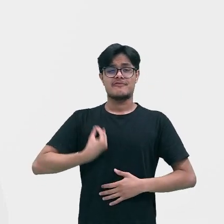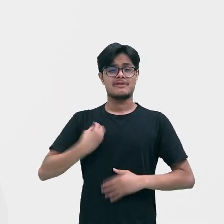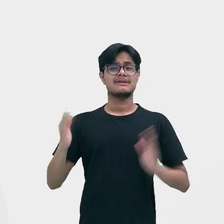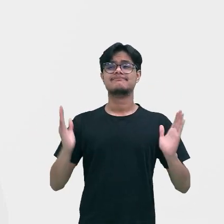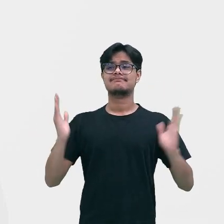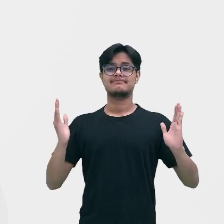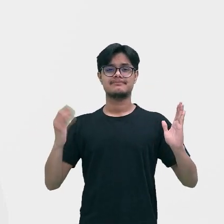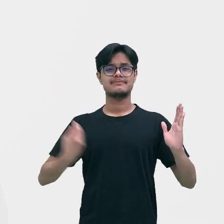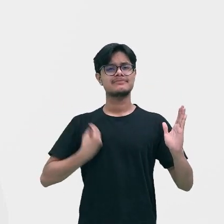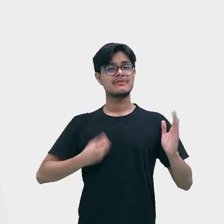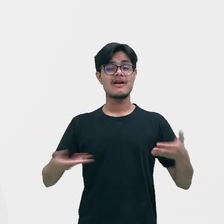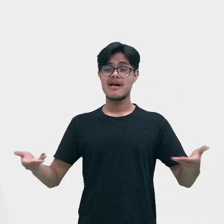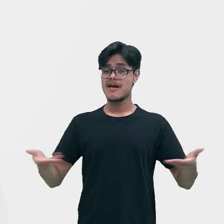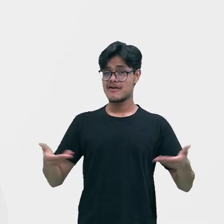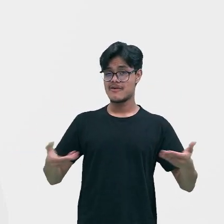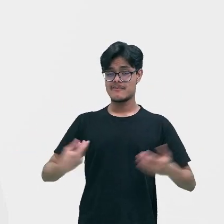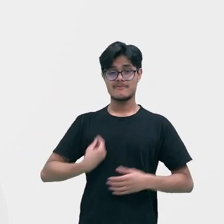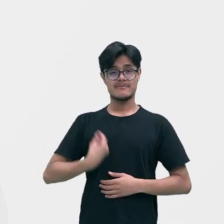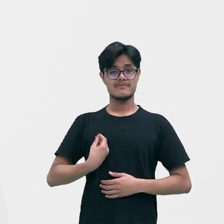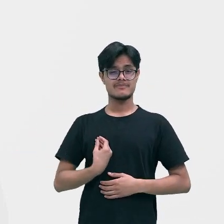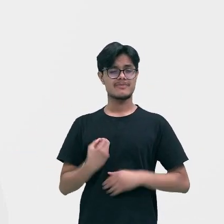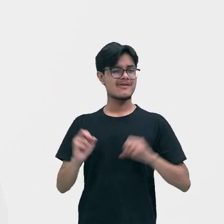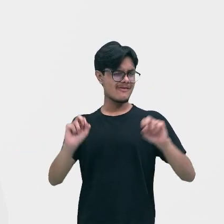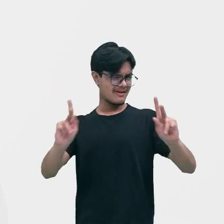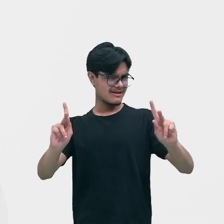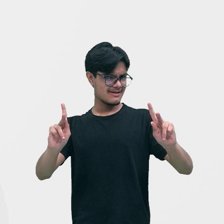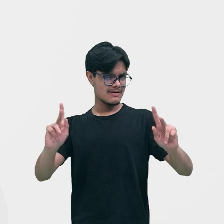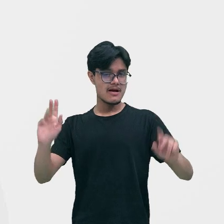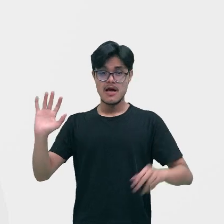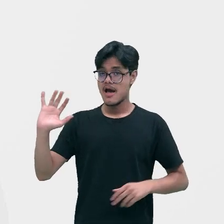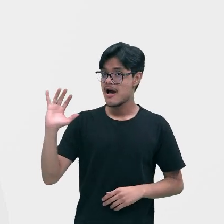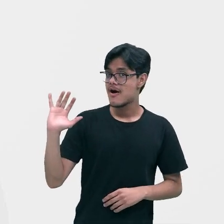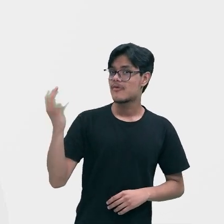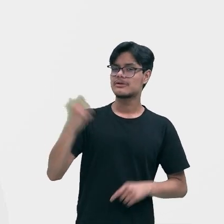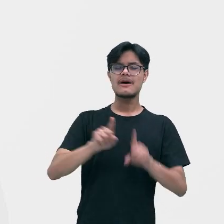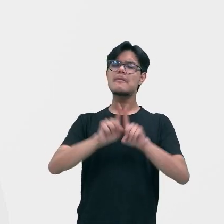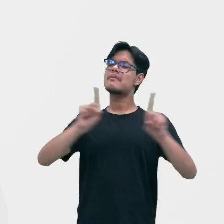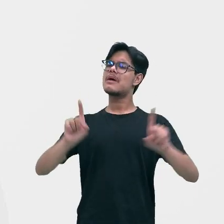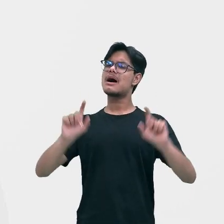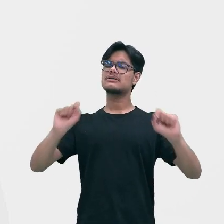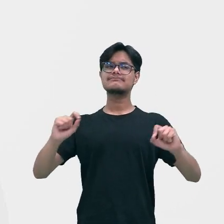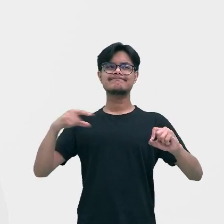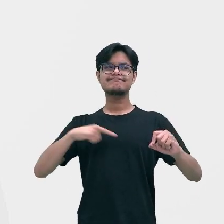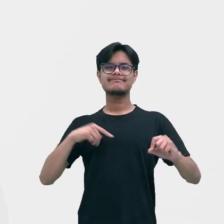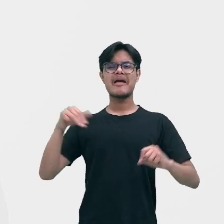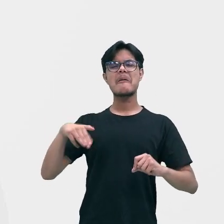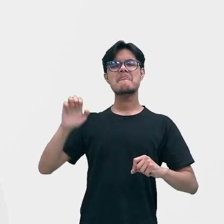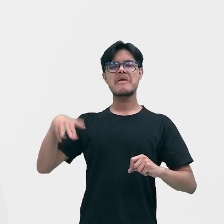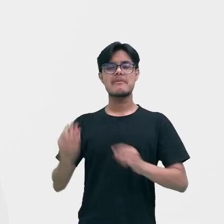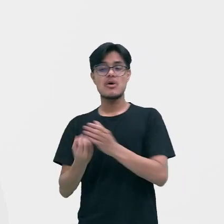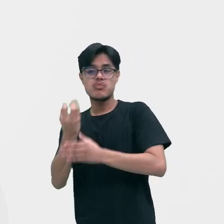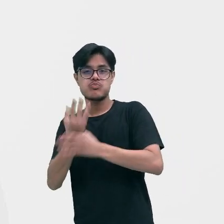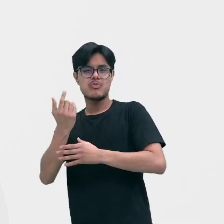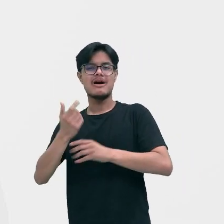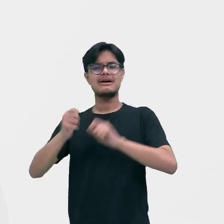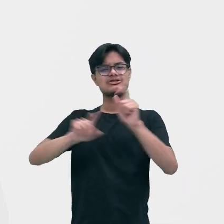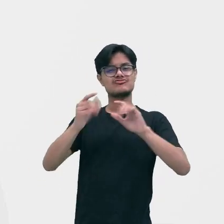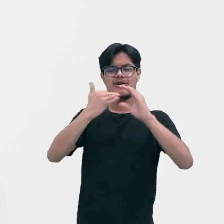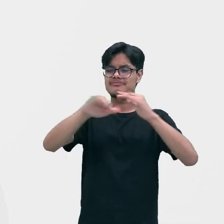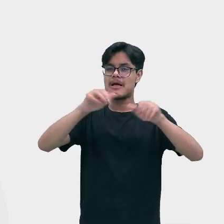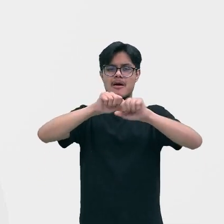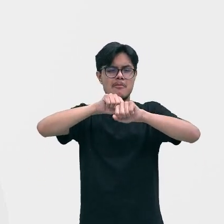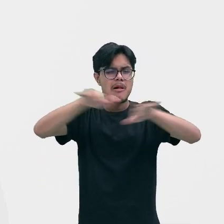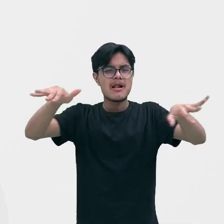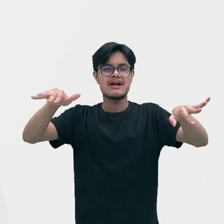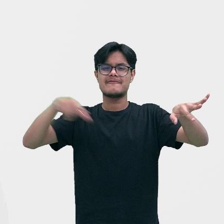os fatos do agora. Aconteceu algo, rapidamente cria-se um meme e já viraliza, como a gente chama.